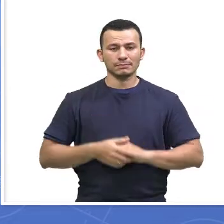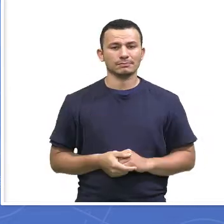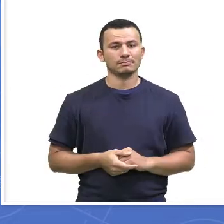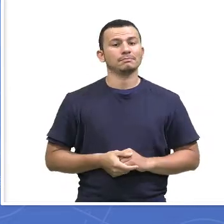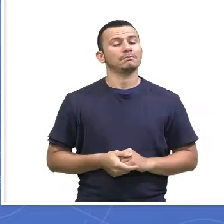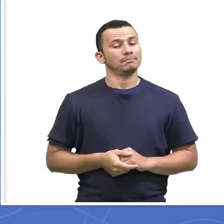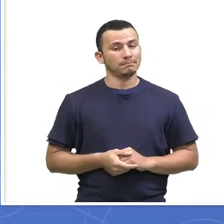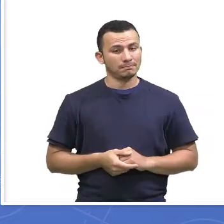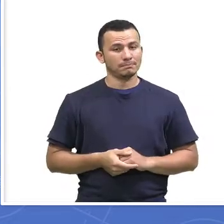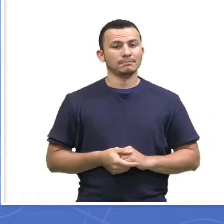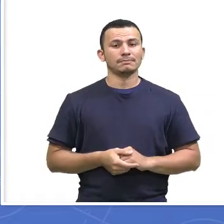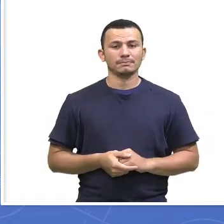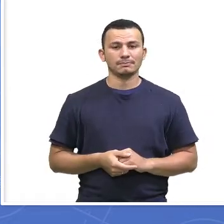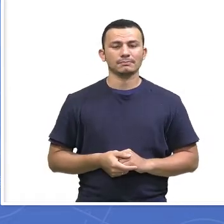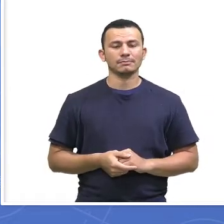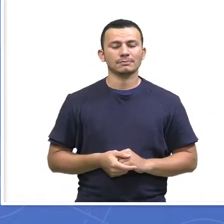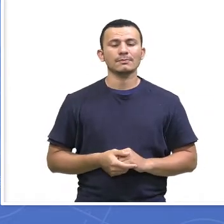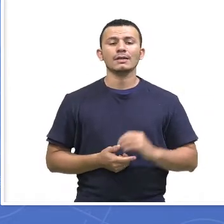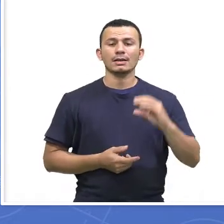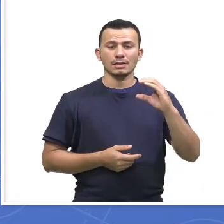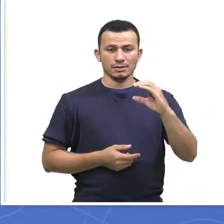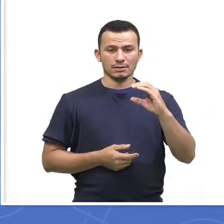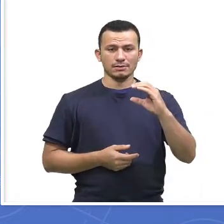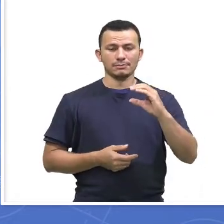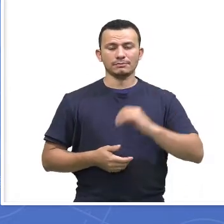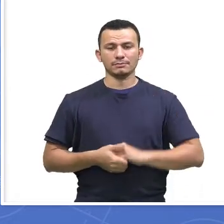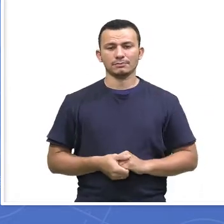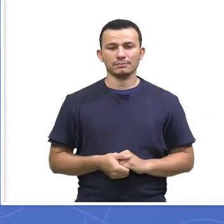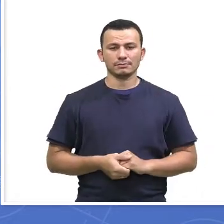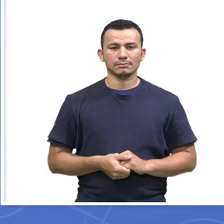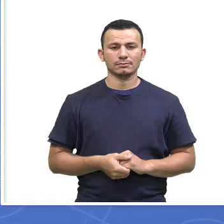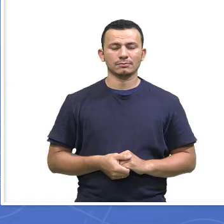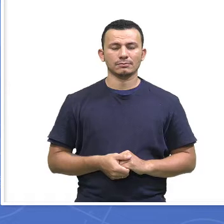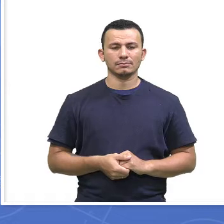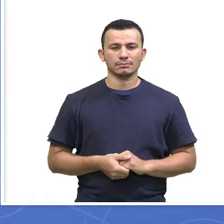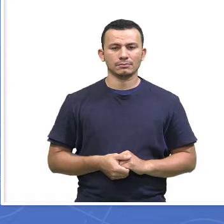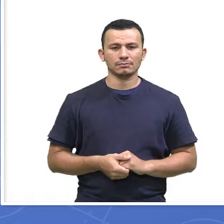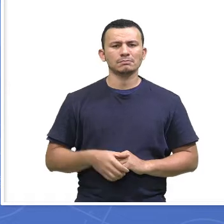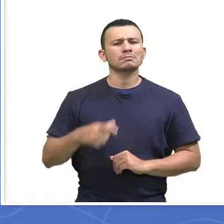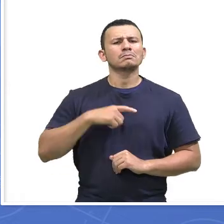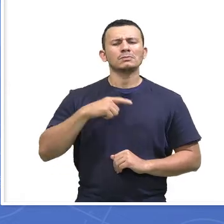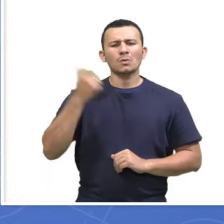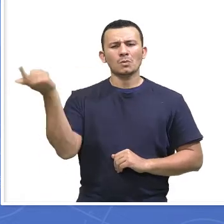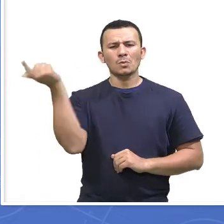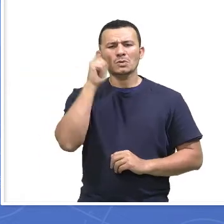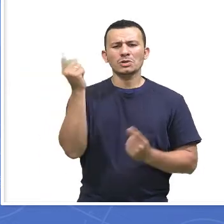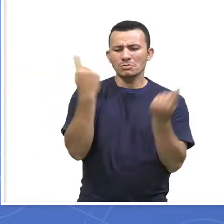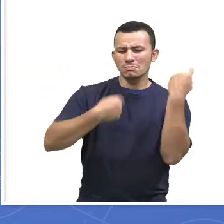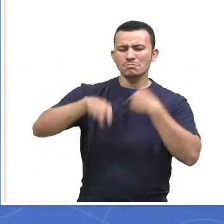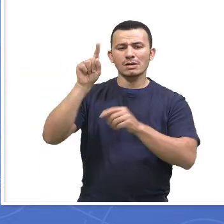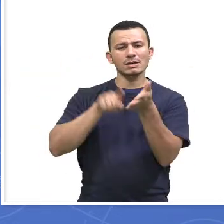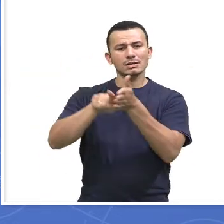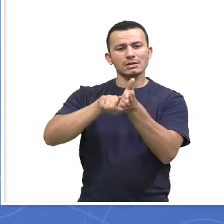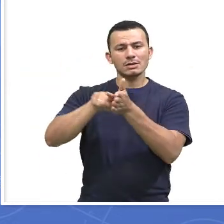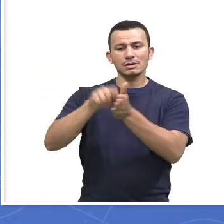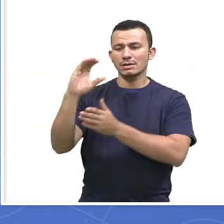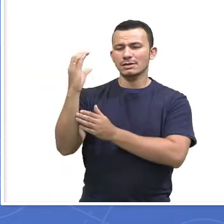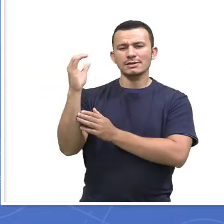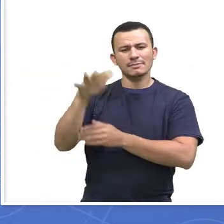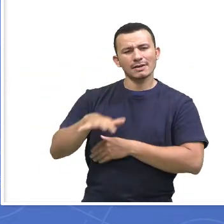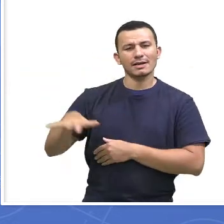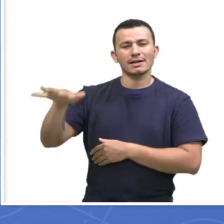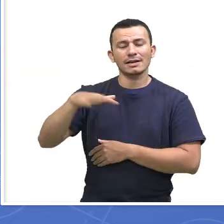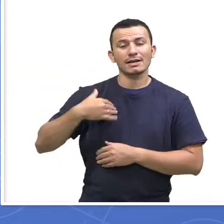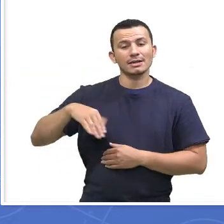Eita! Letra B, né? Letra C. Um extraordinário avanço nas ciências, sendo